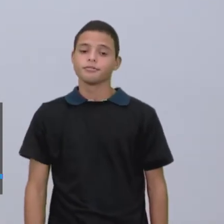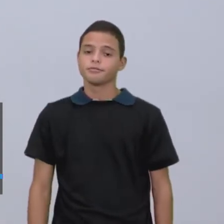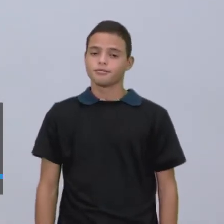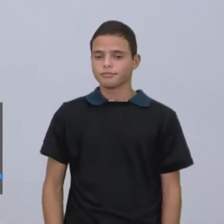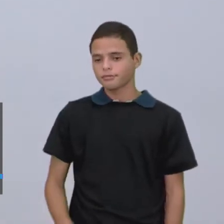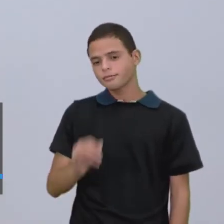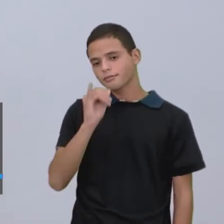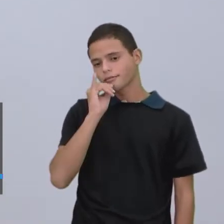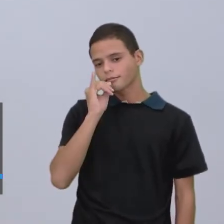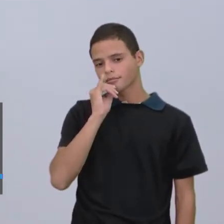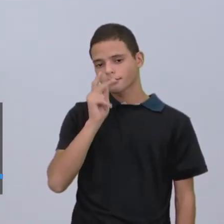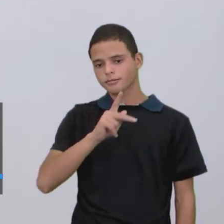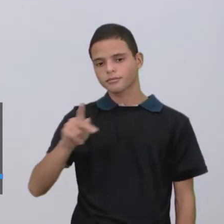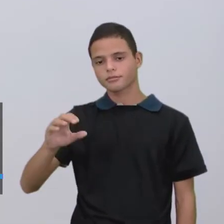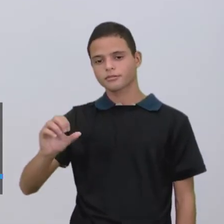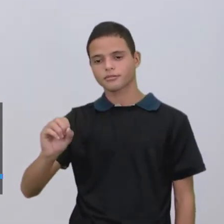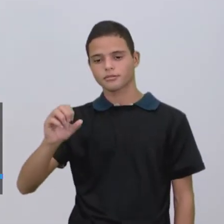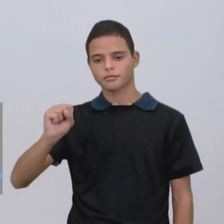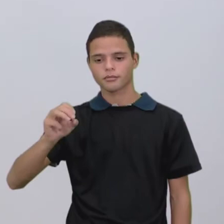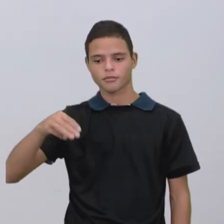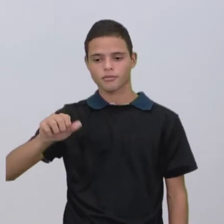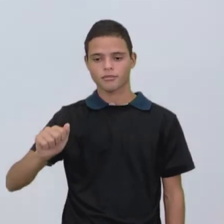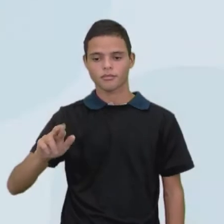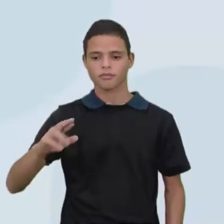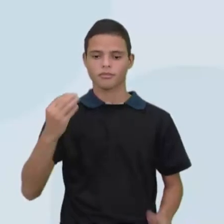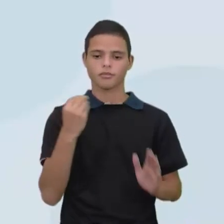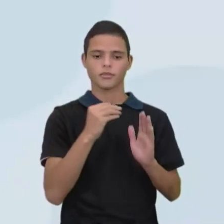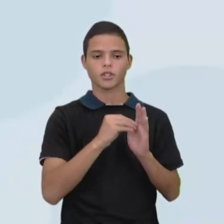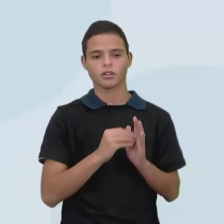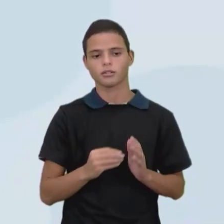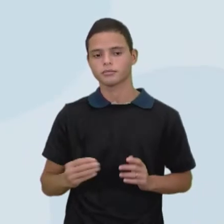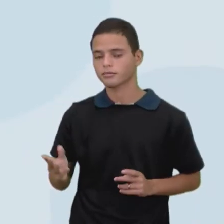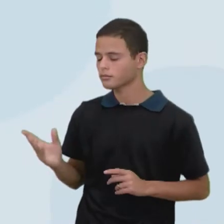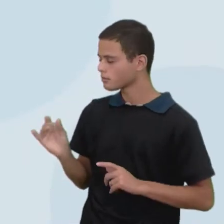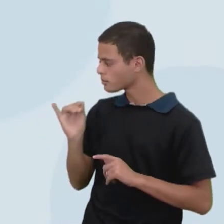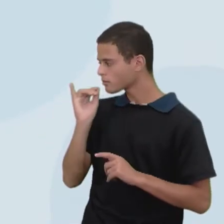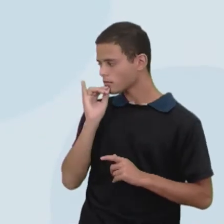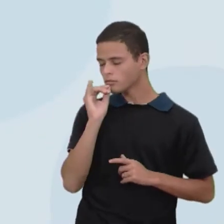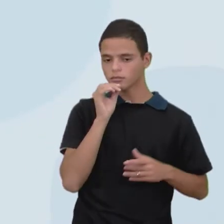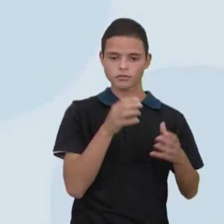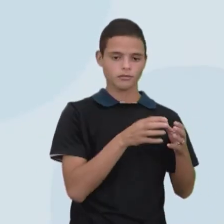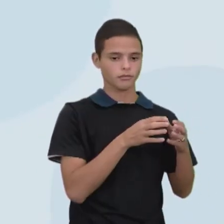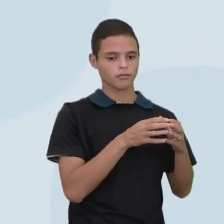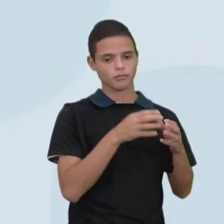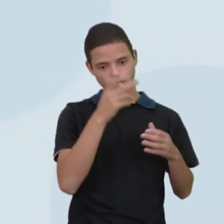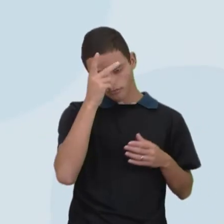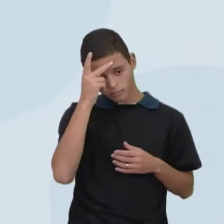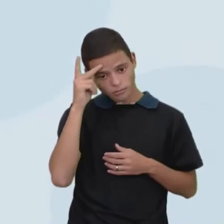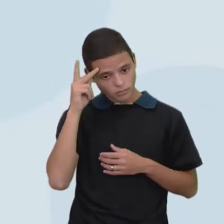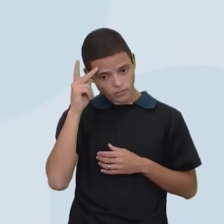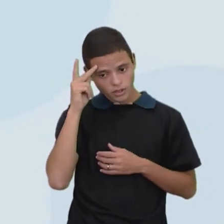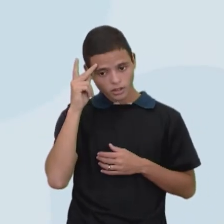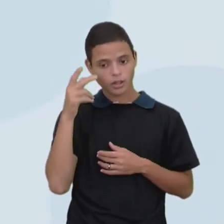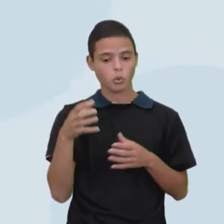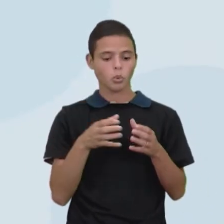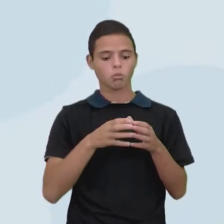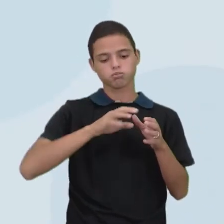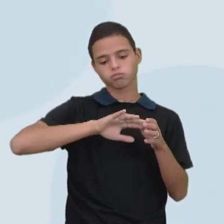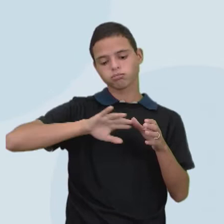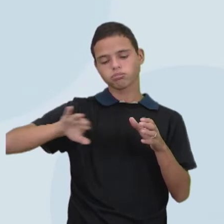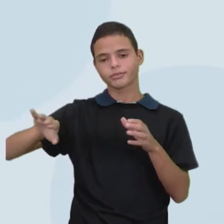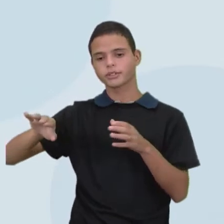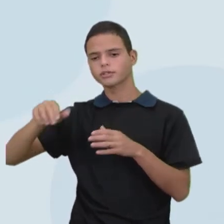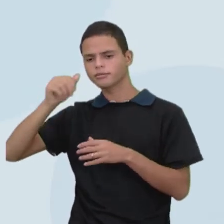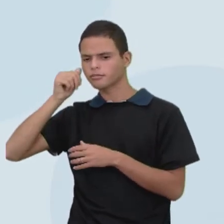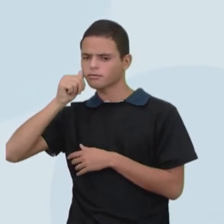o exemplo que o professor Osmar colocou, ó. Tomemos como exemplo um grupo de pessoas levando em conta a população feminina.